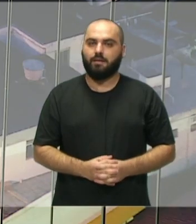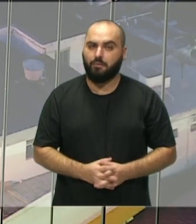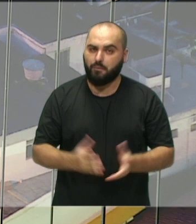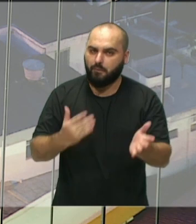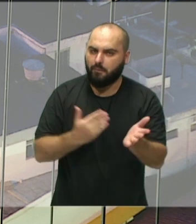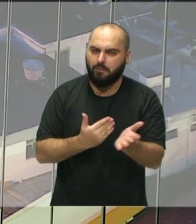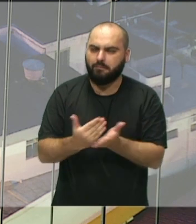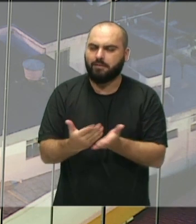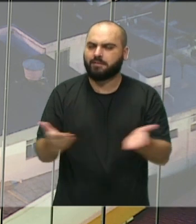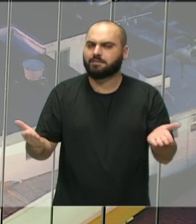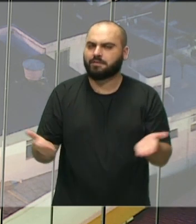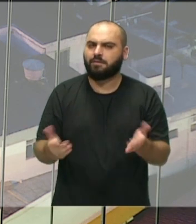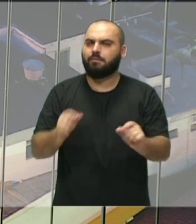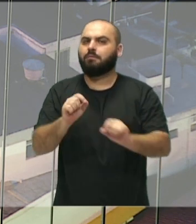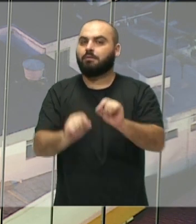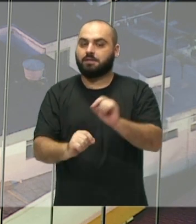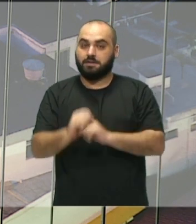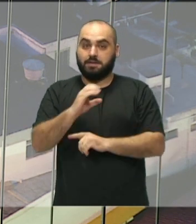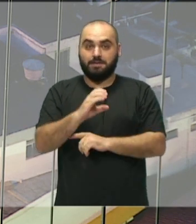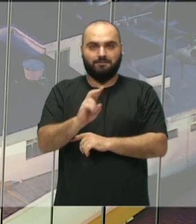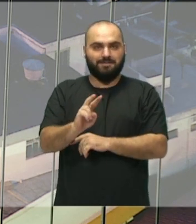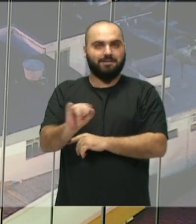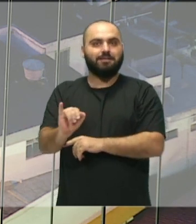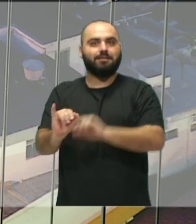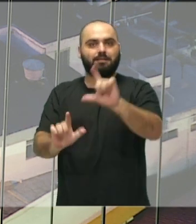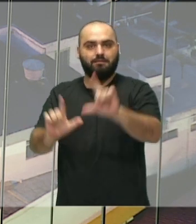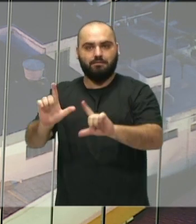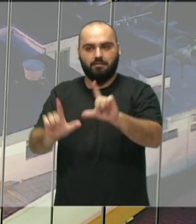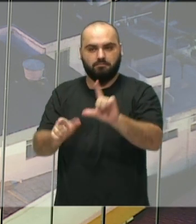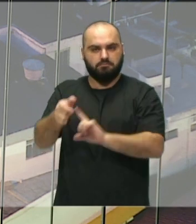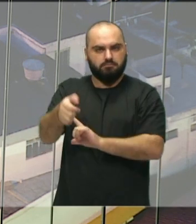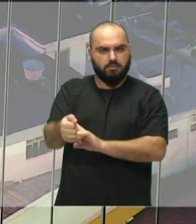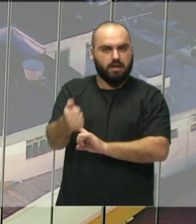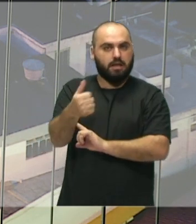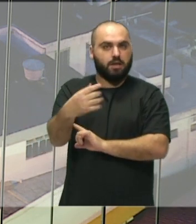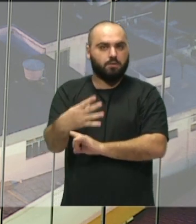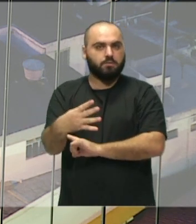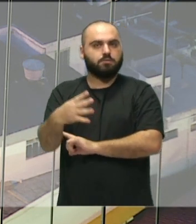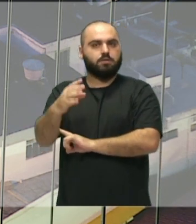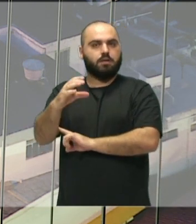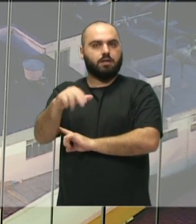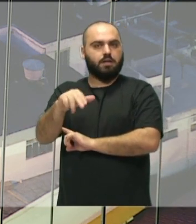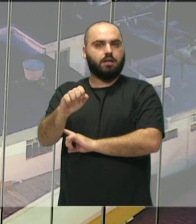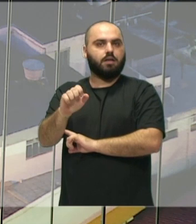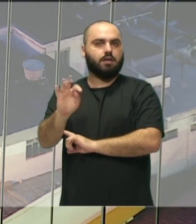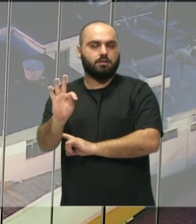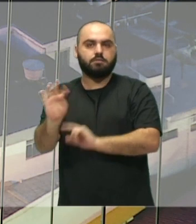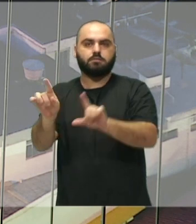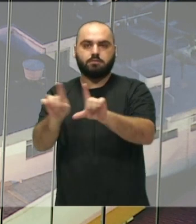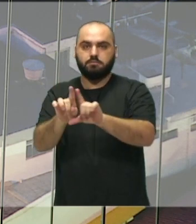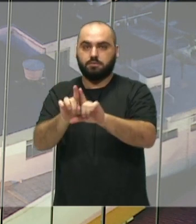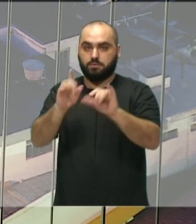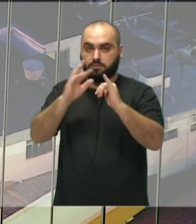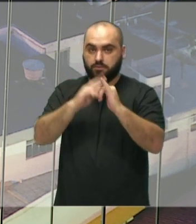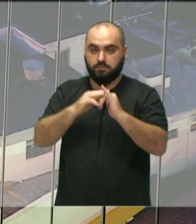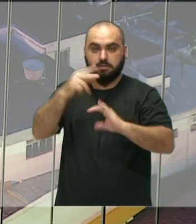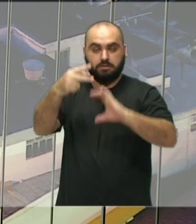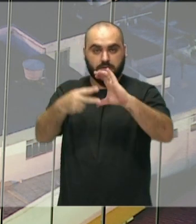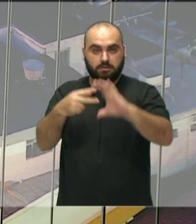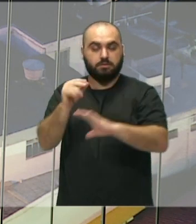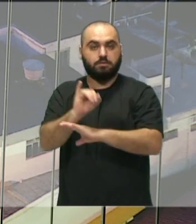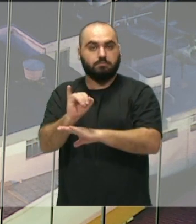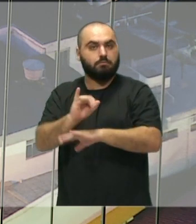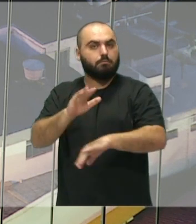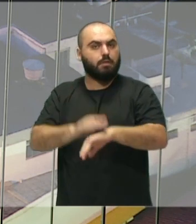Começa agora pela CVI TV, no canal 14 da NET e também no YouTube da Câmara de Vereadores de Itajaí, mais um Câmara